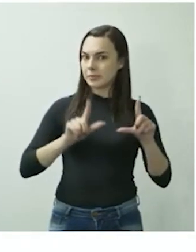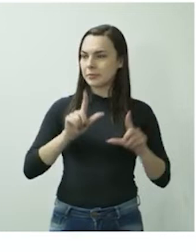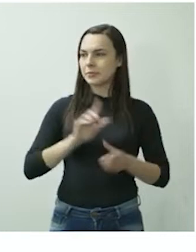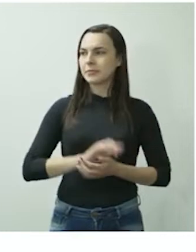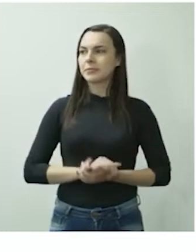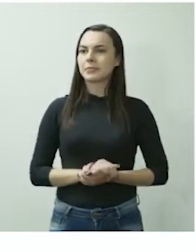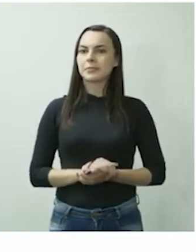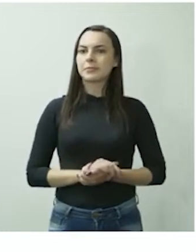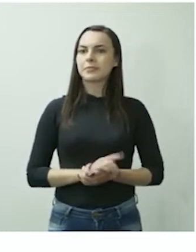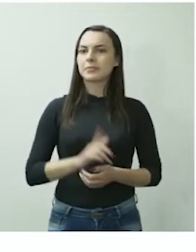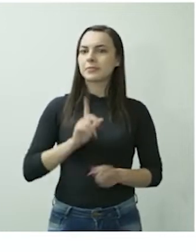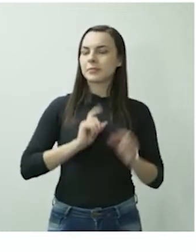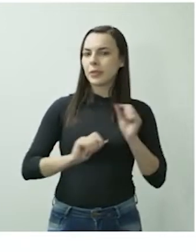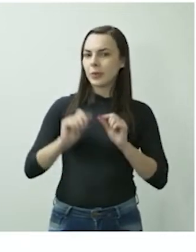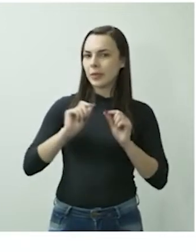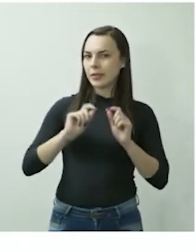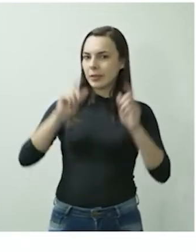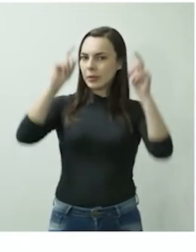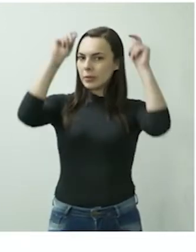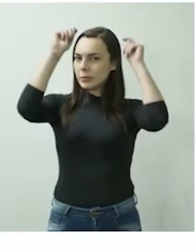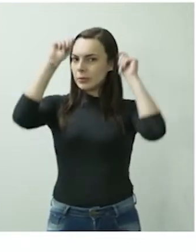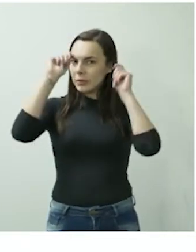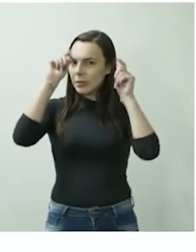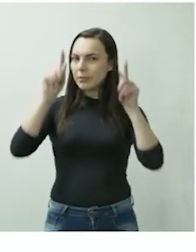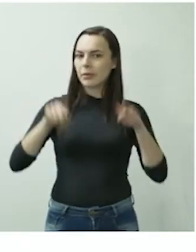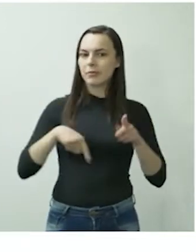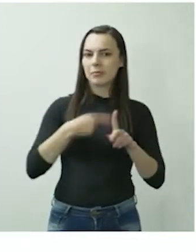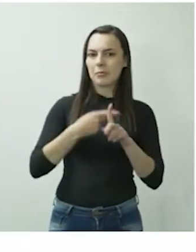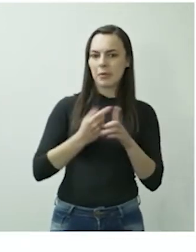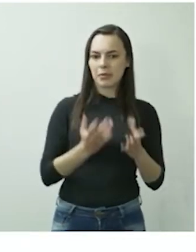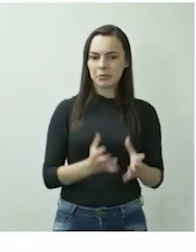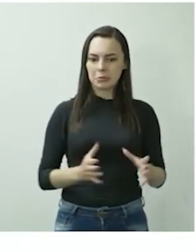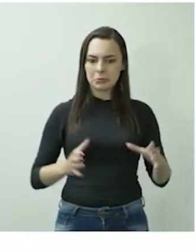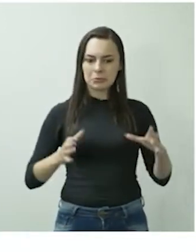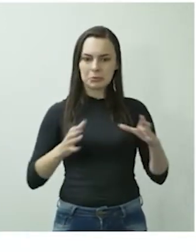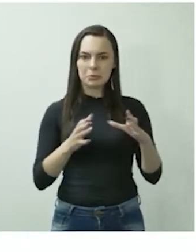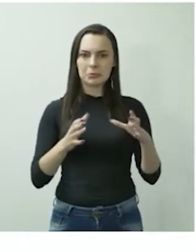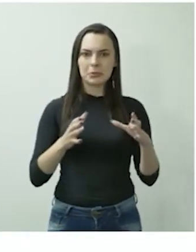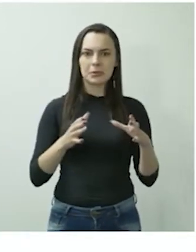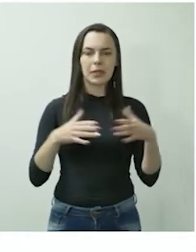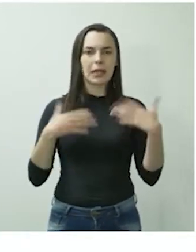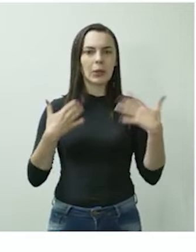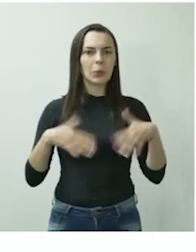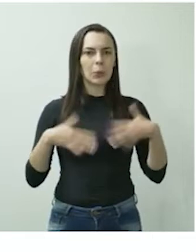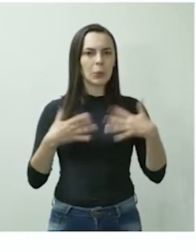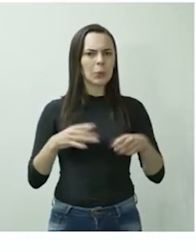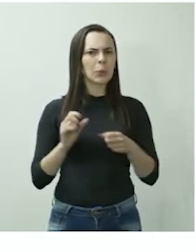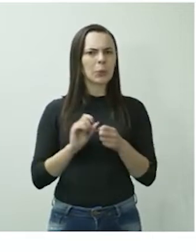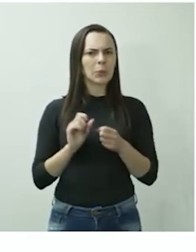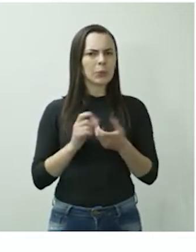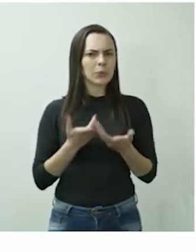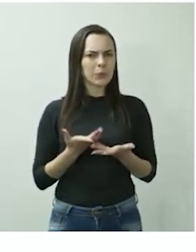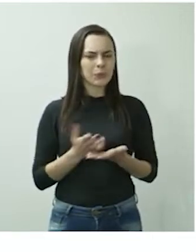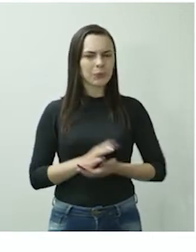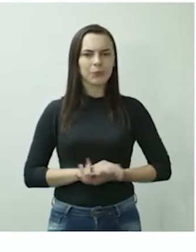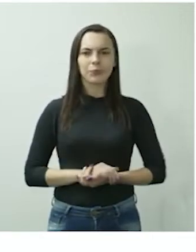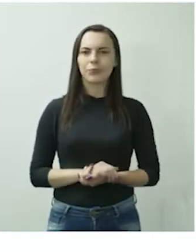O chapéu da bruxa e o caldeirão. O que será que essa bruxa mandou pra gente?